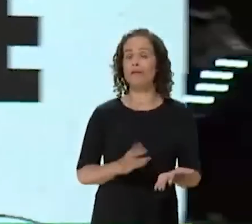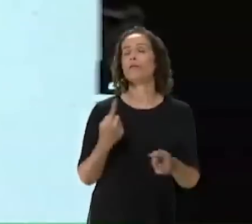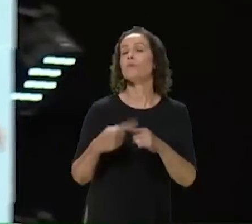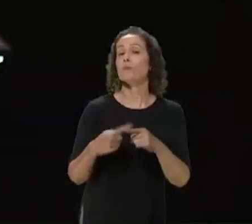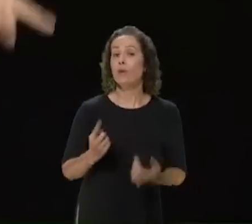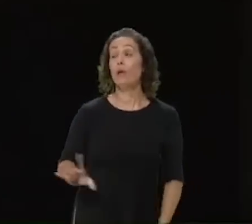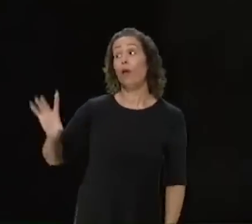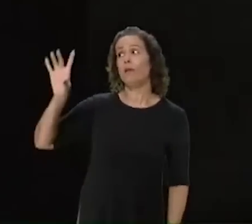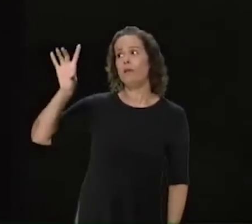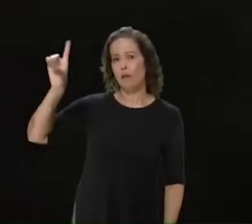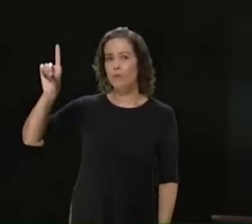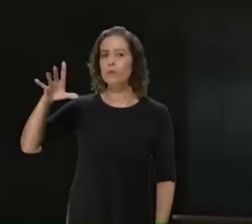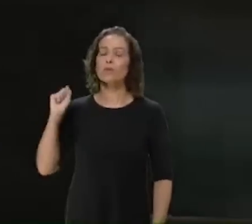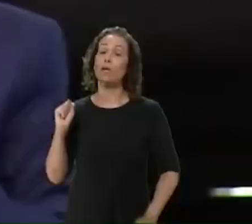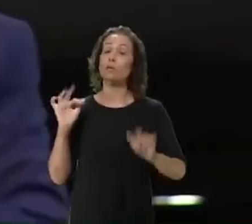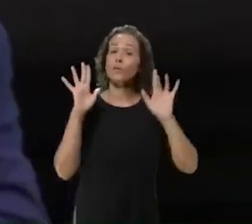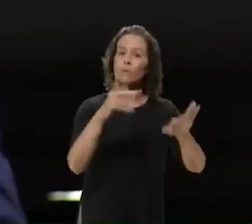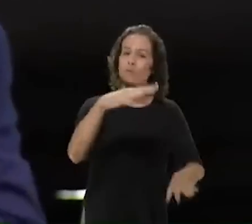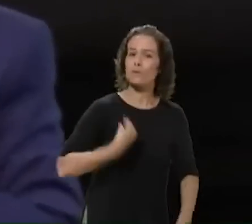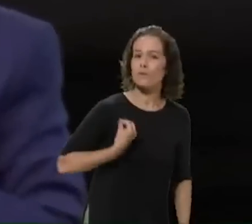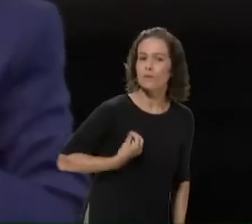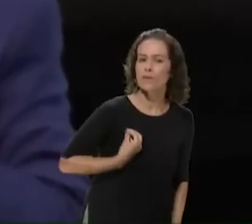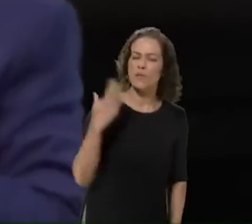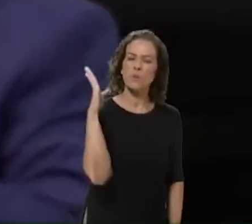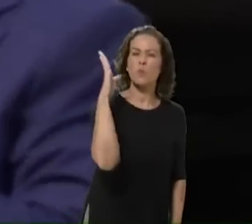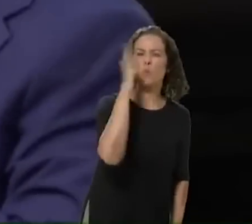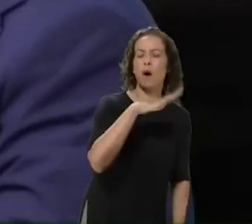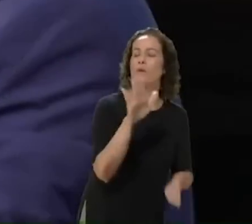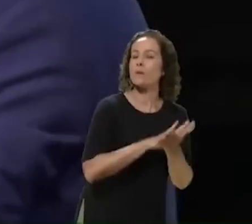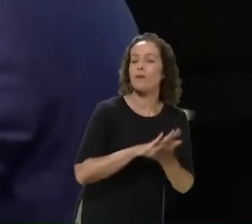que agradecer que nada está acontecendo.